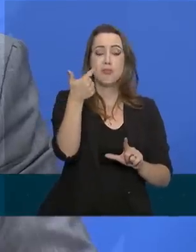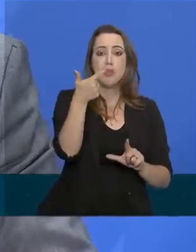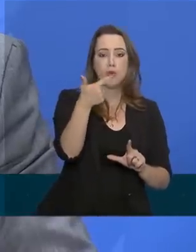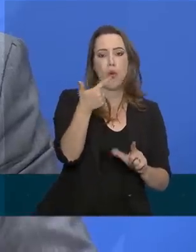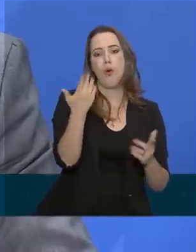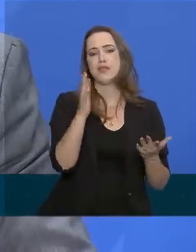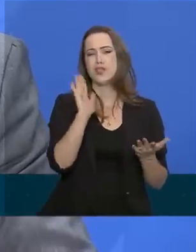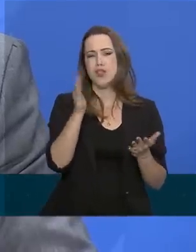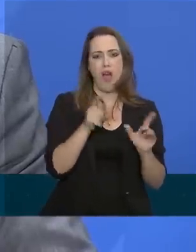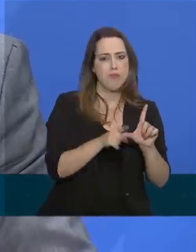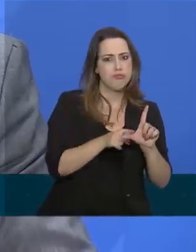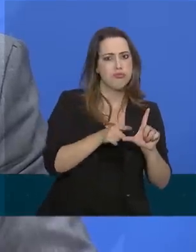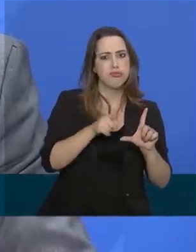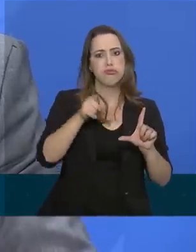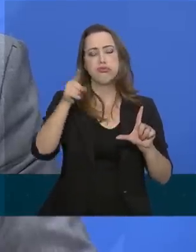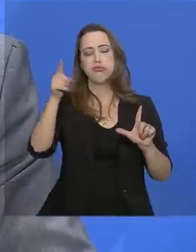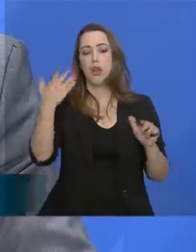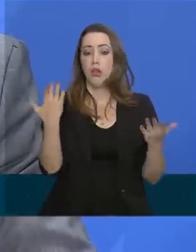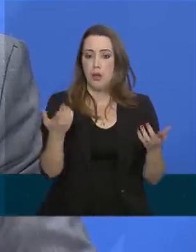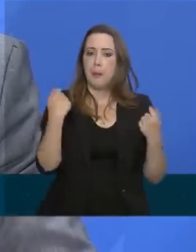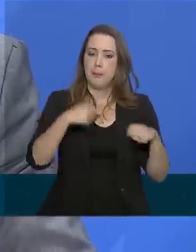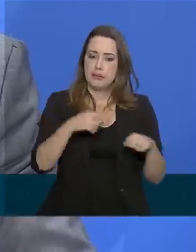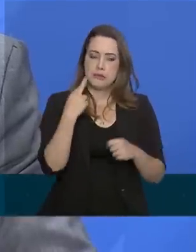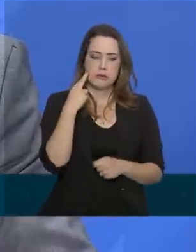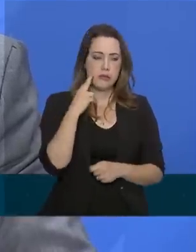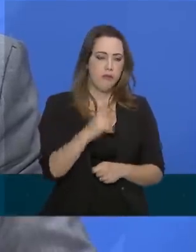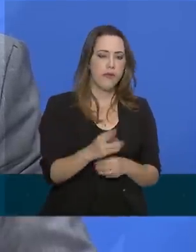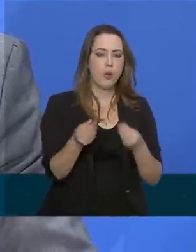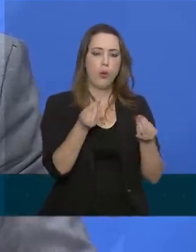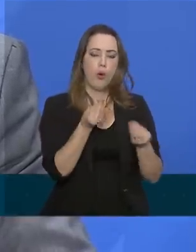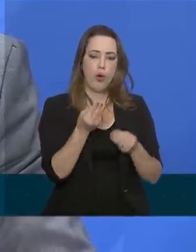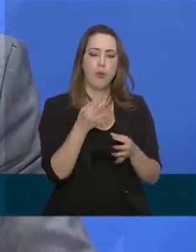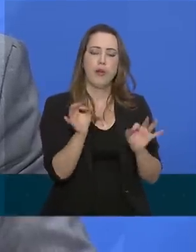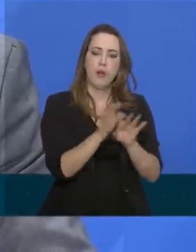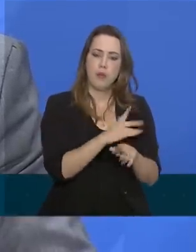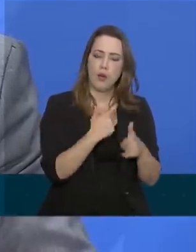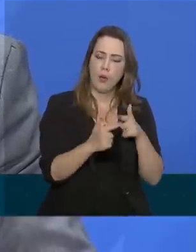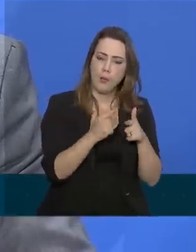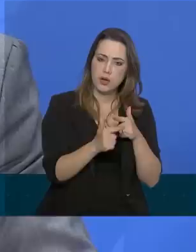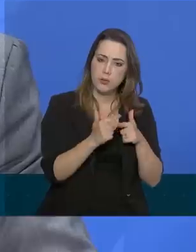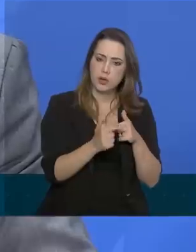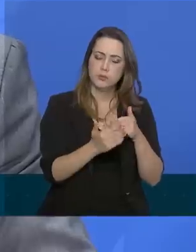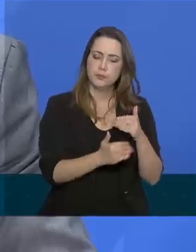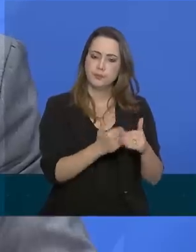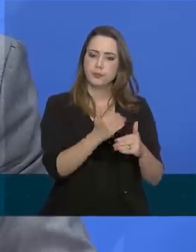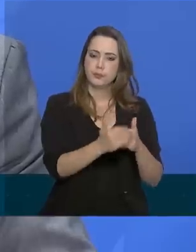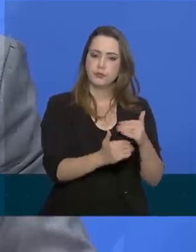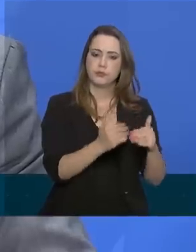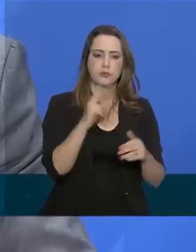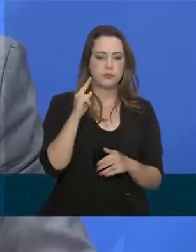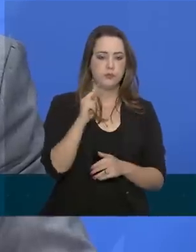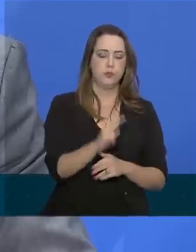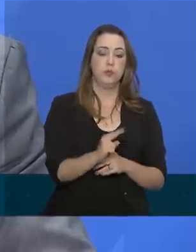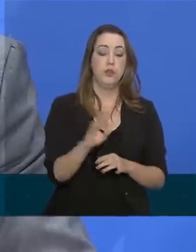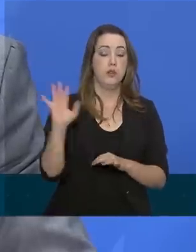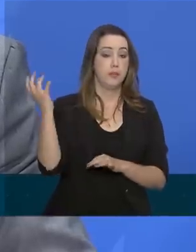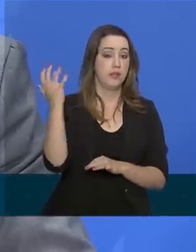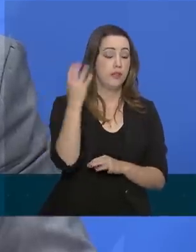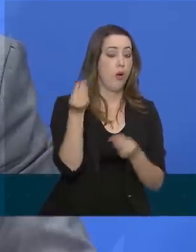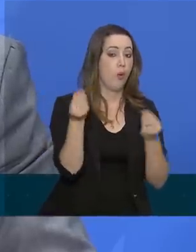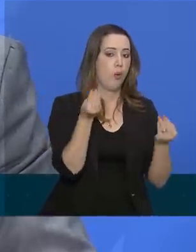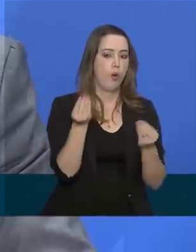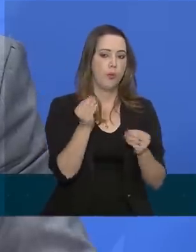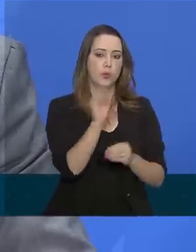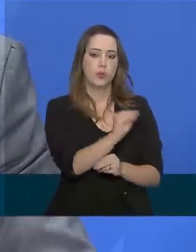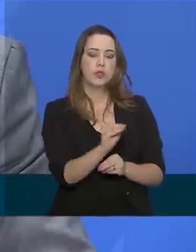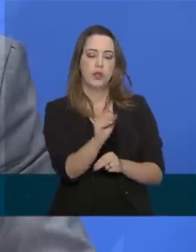adequada é preciso encontrar soluções que sejam duradouras no tempo que sejam sustentáveis do ponto de vista ambiental mas também